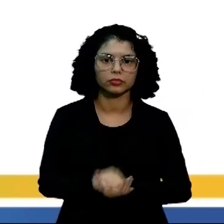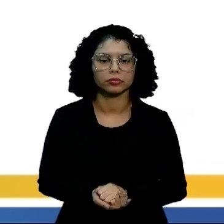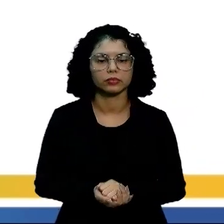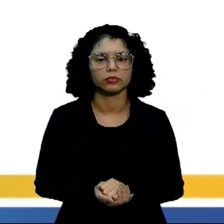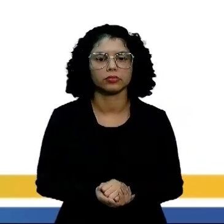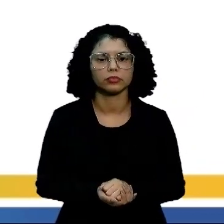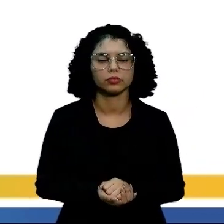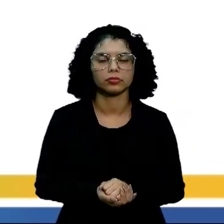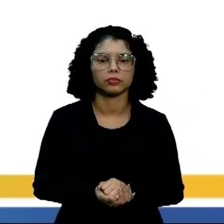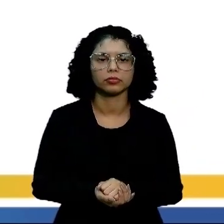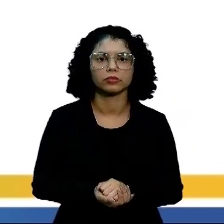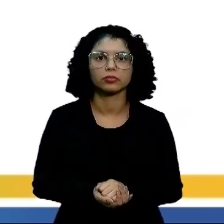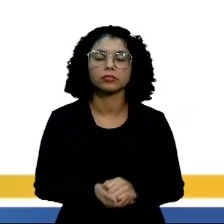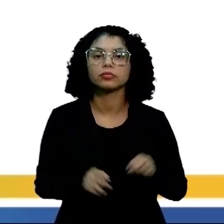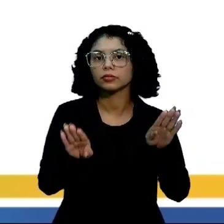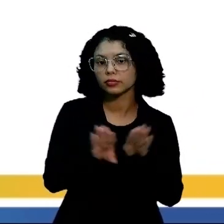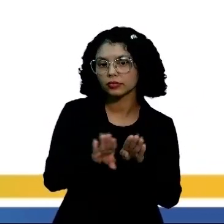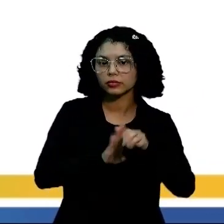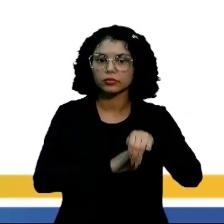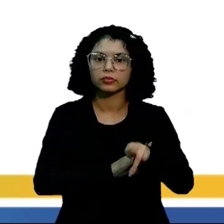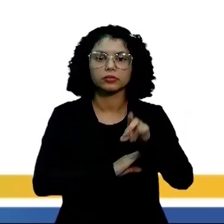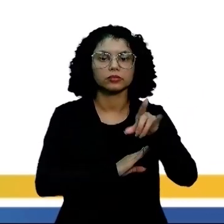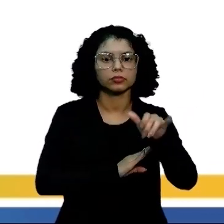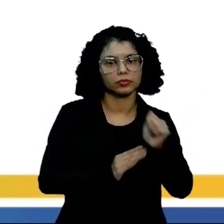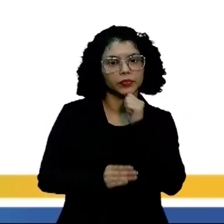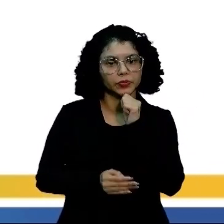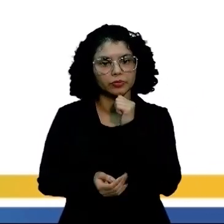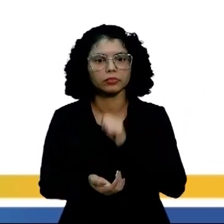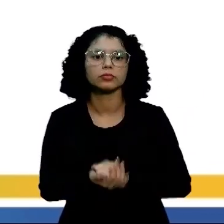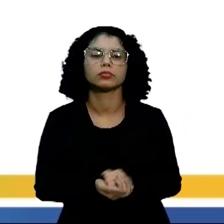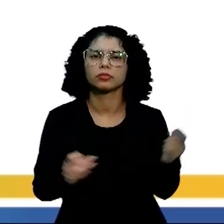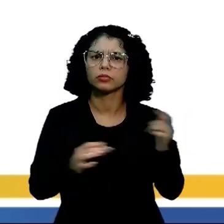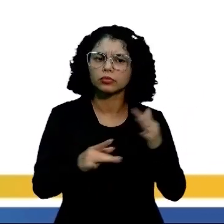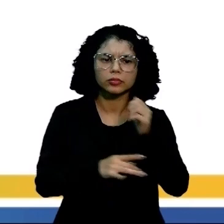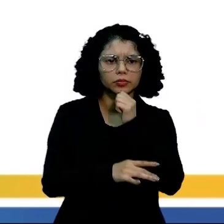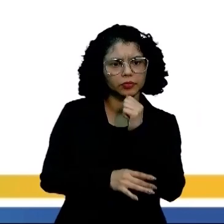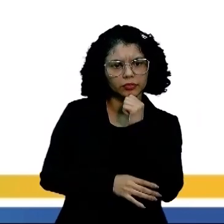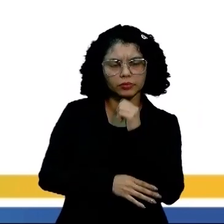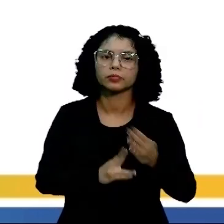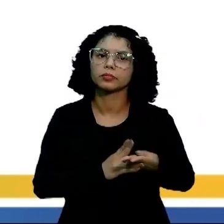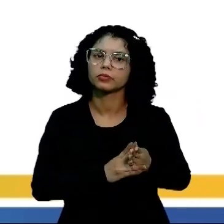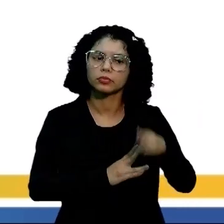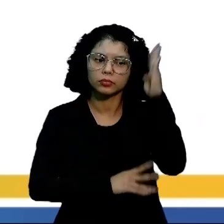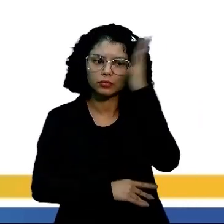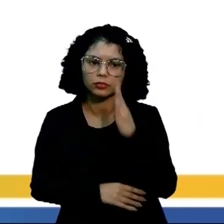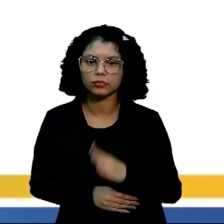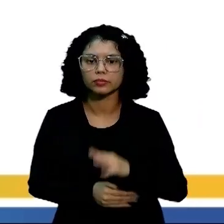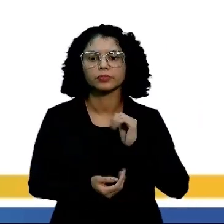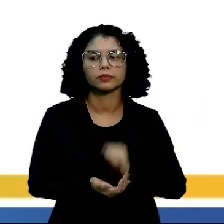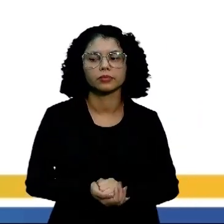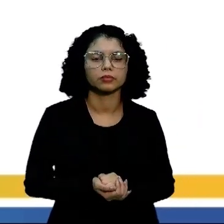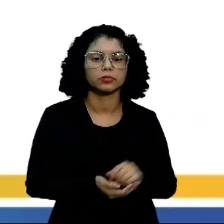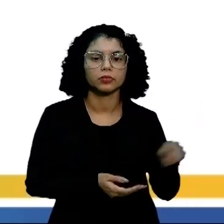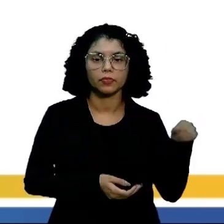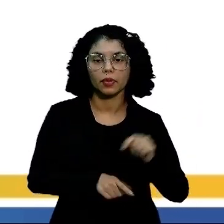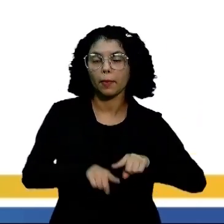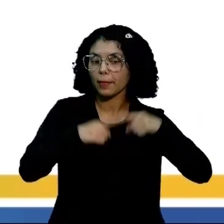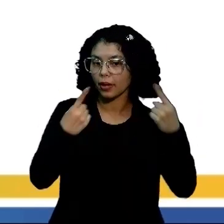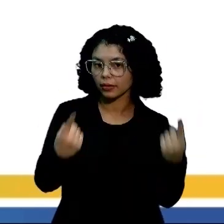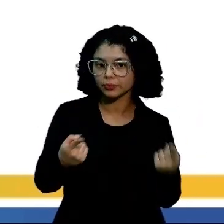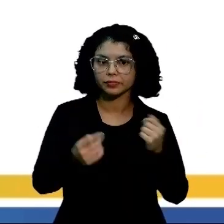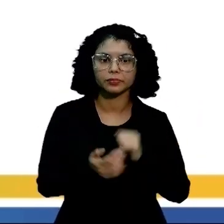barroca? Minas Gerais foi o centro mais emblemático do Barroco no Brasil. No